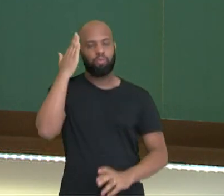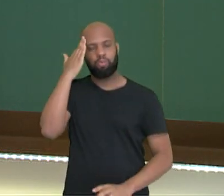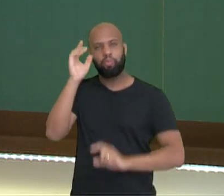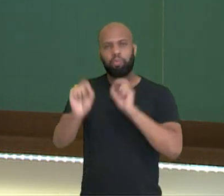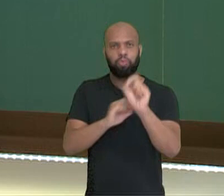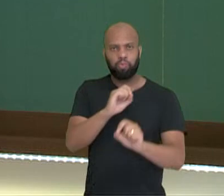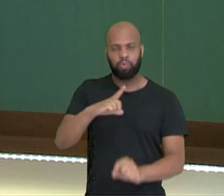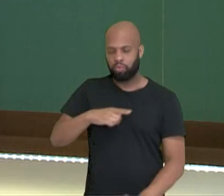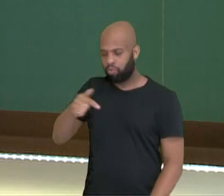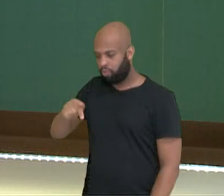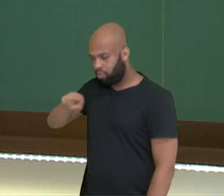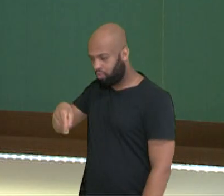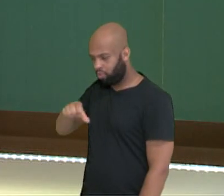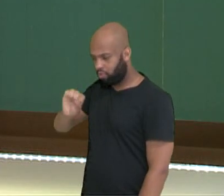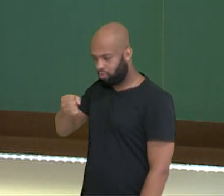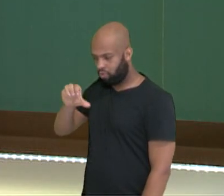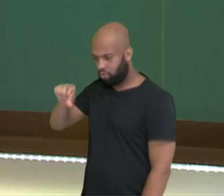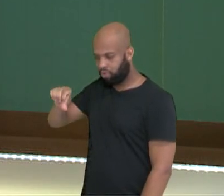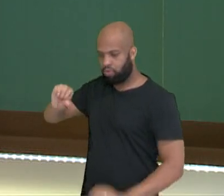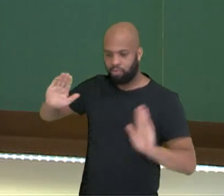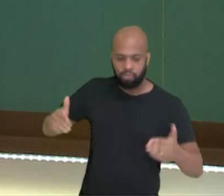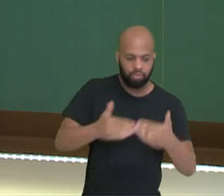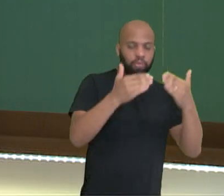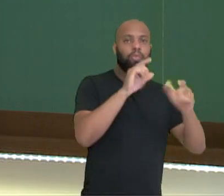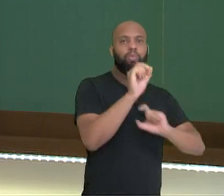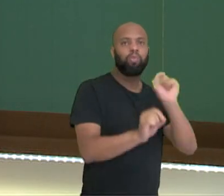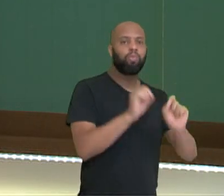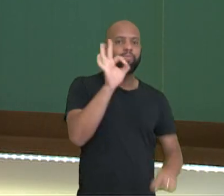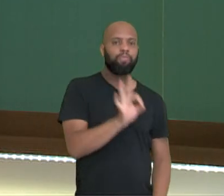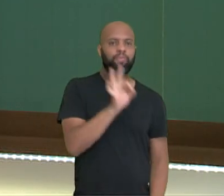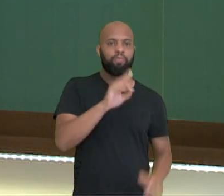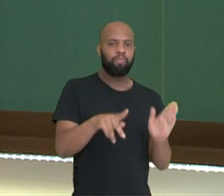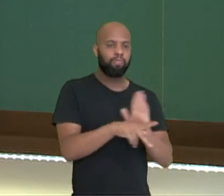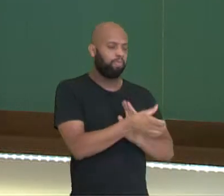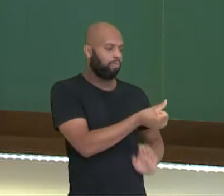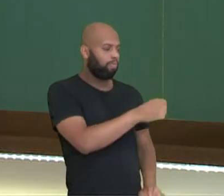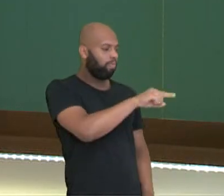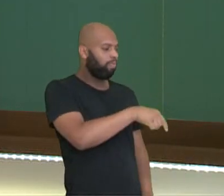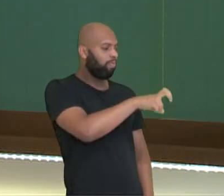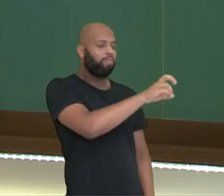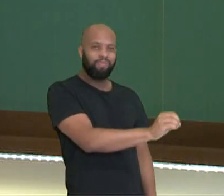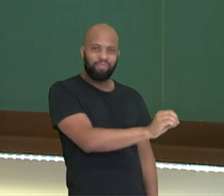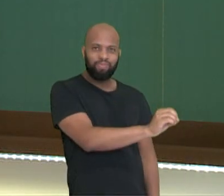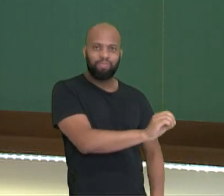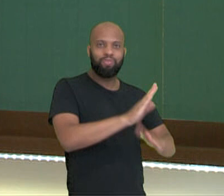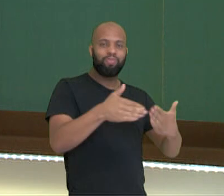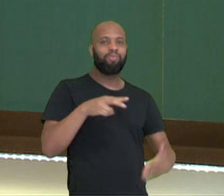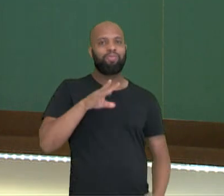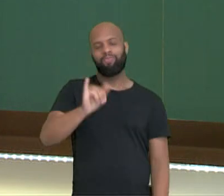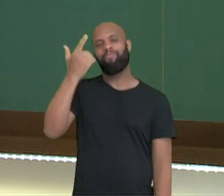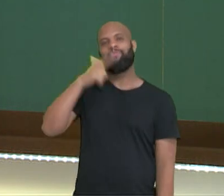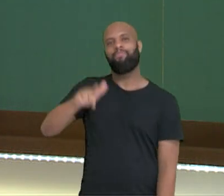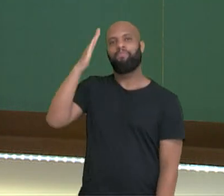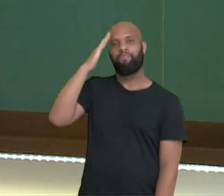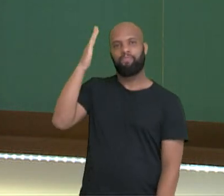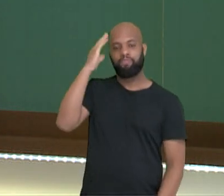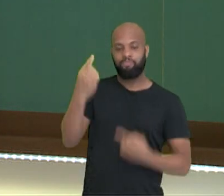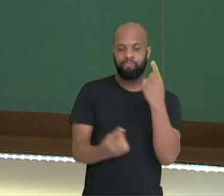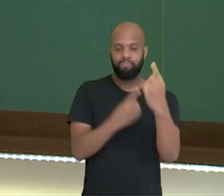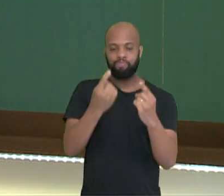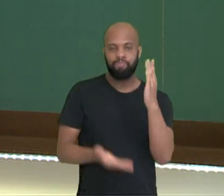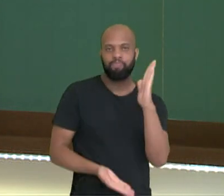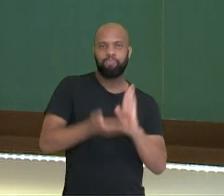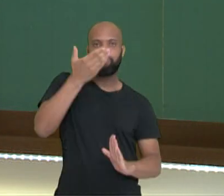o 7,89 equivale a quanto por cento do 6,50? E aí, a gente vai saber qual que foi o